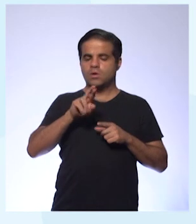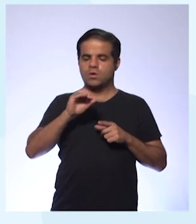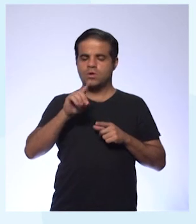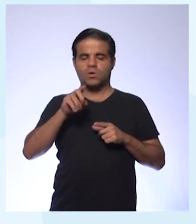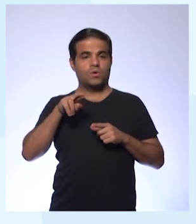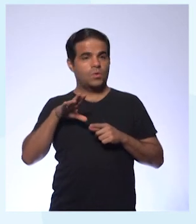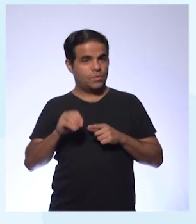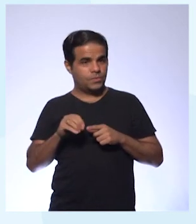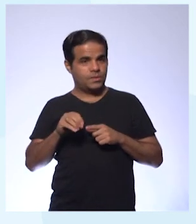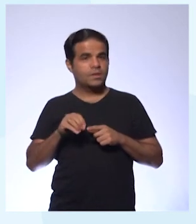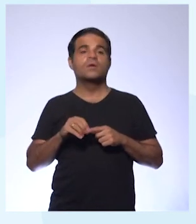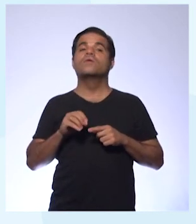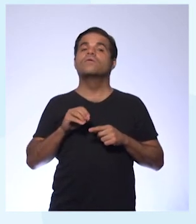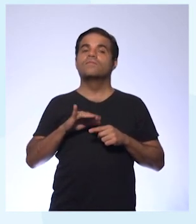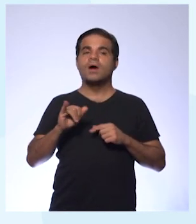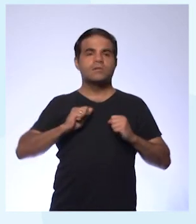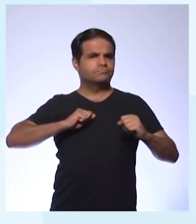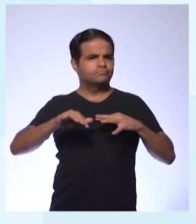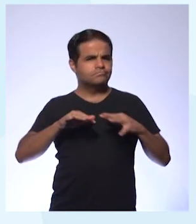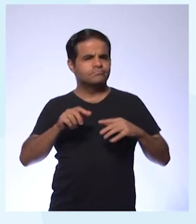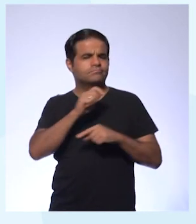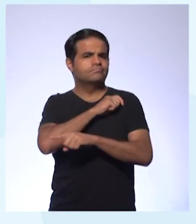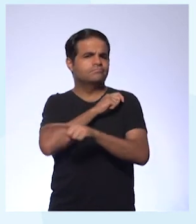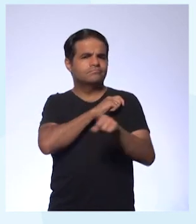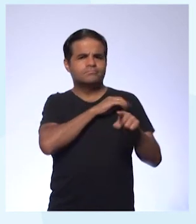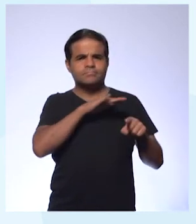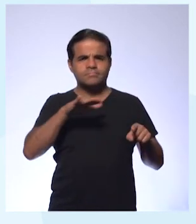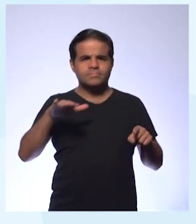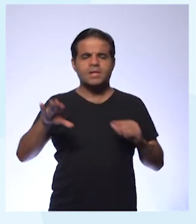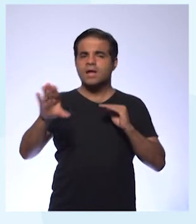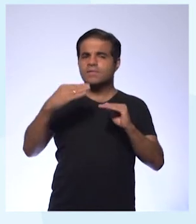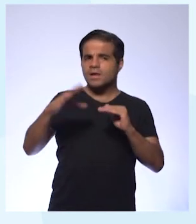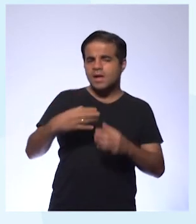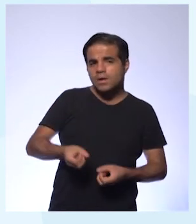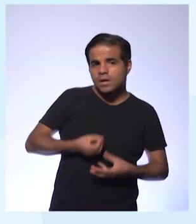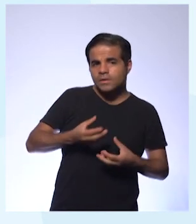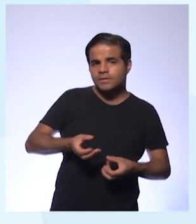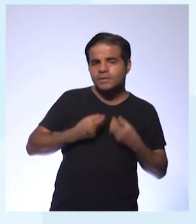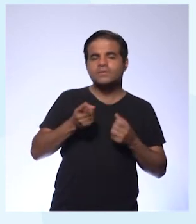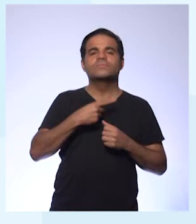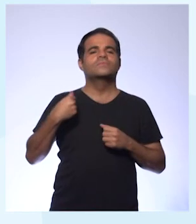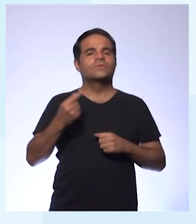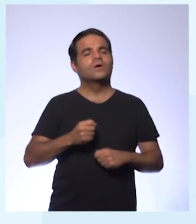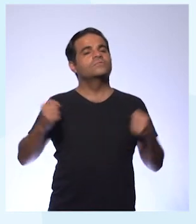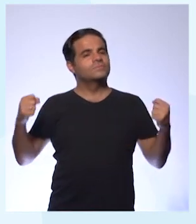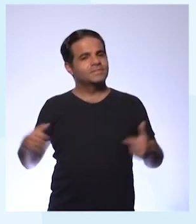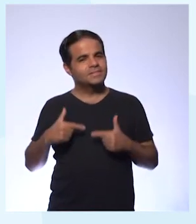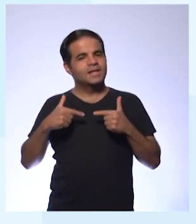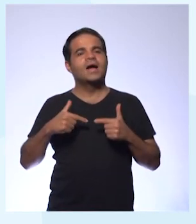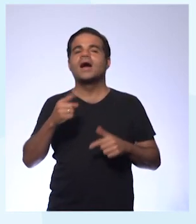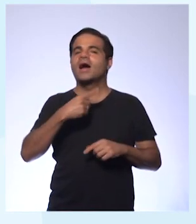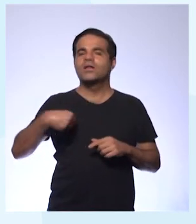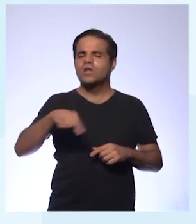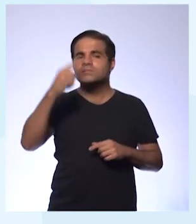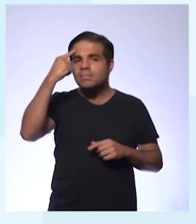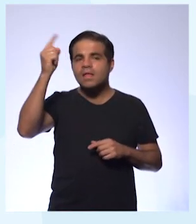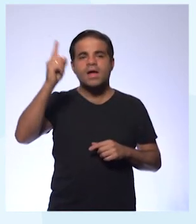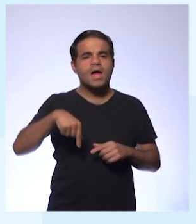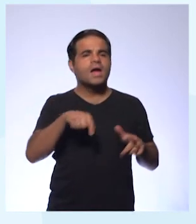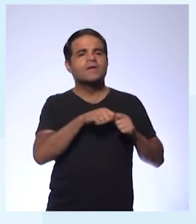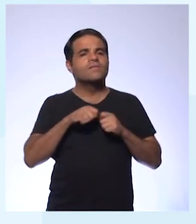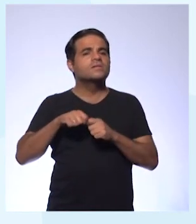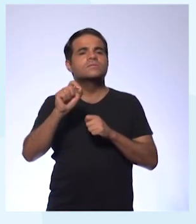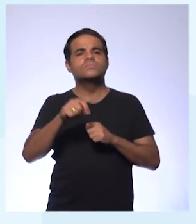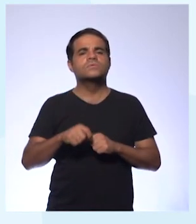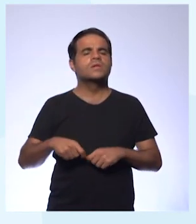o Baglini, vão mobilizar os alunos a enviarem seus versos para o nosso slam. A nossa ideia é que